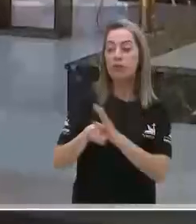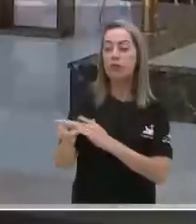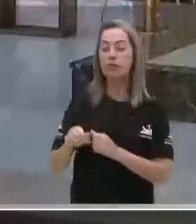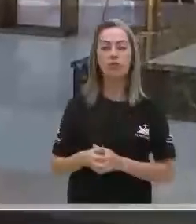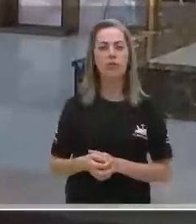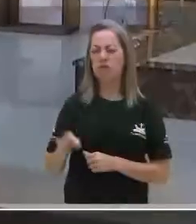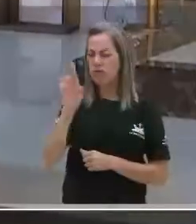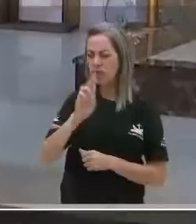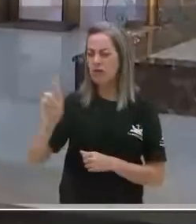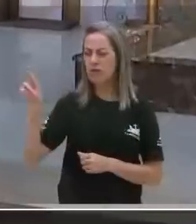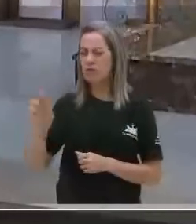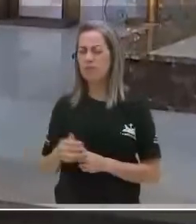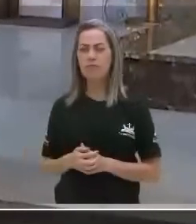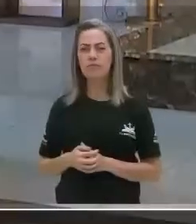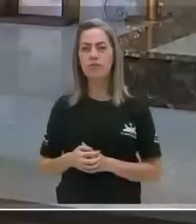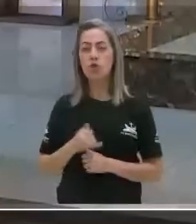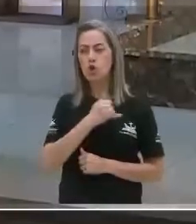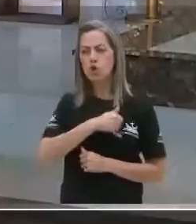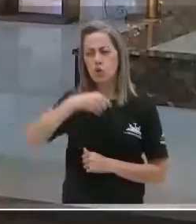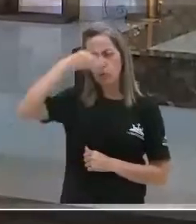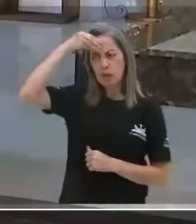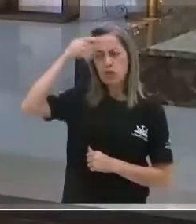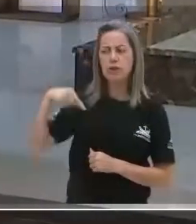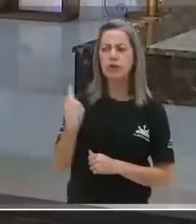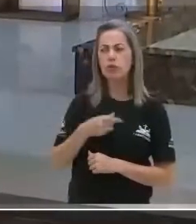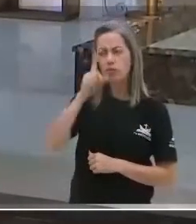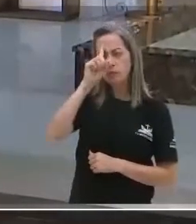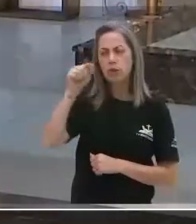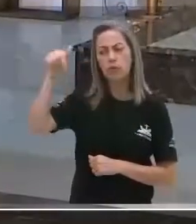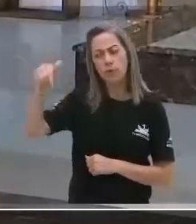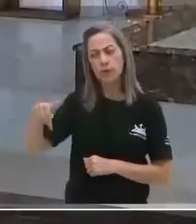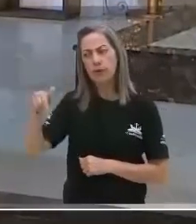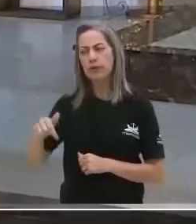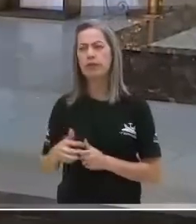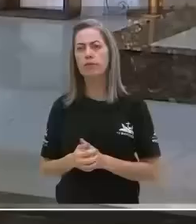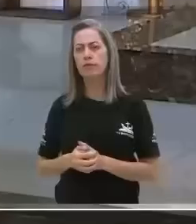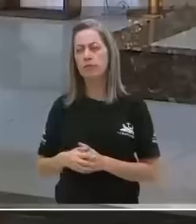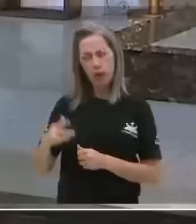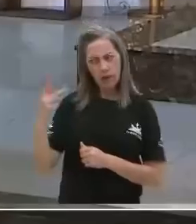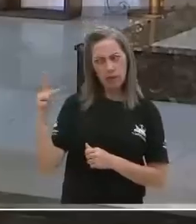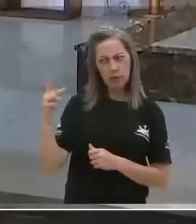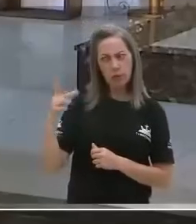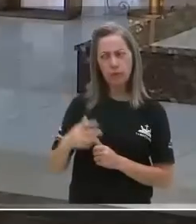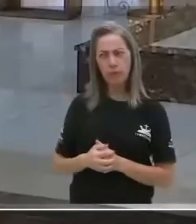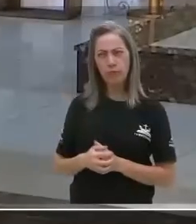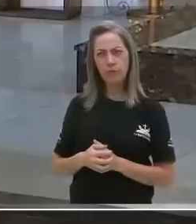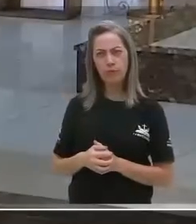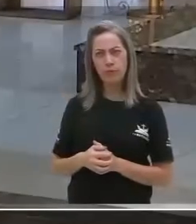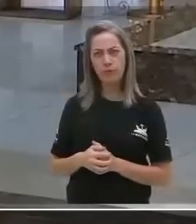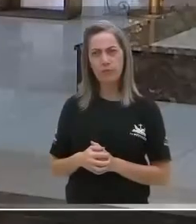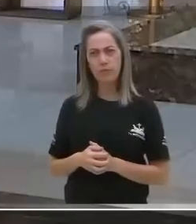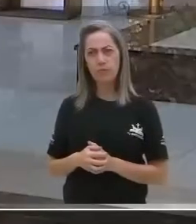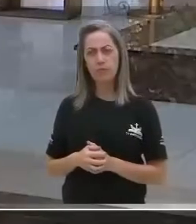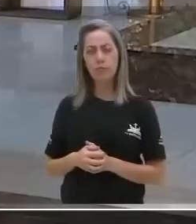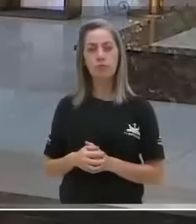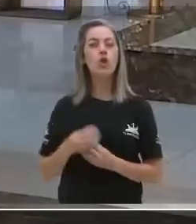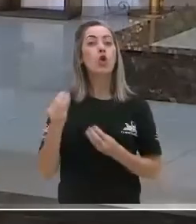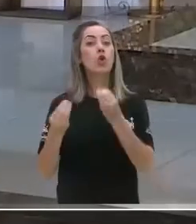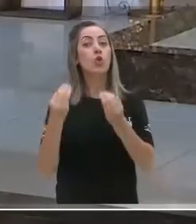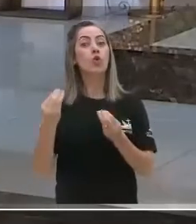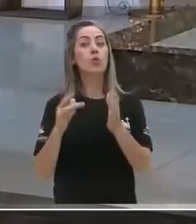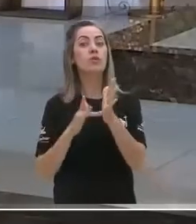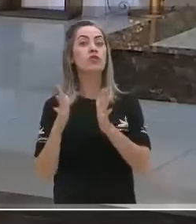mestre, João nos mandou, és tu? Como que Jesus